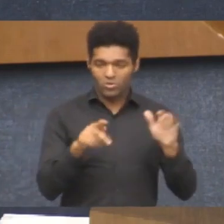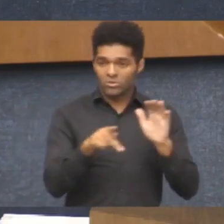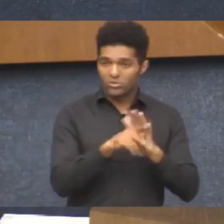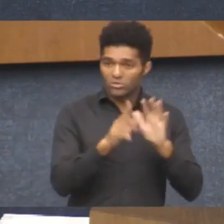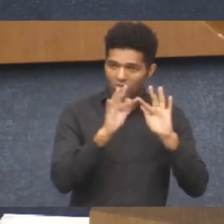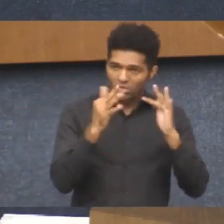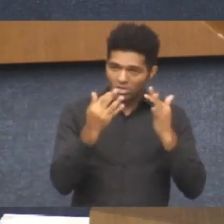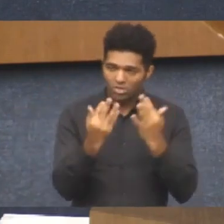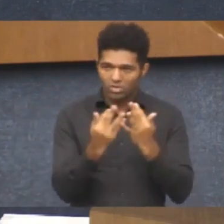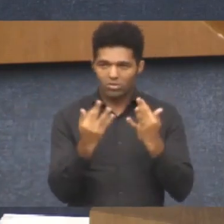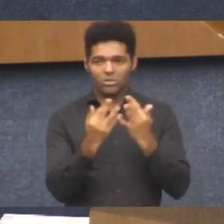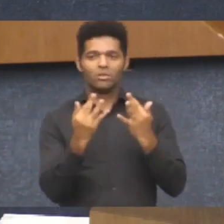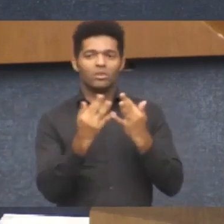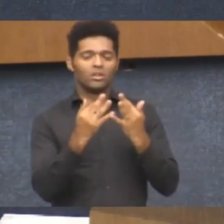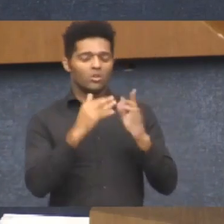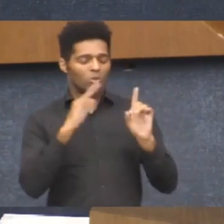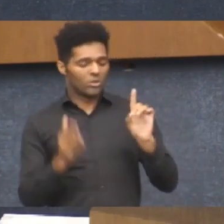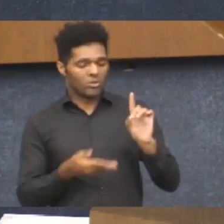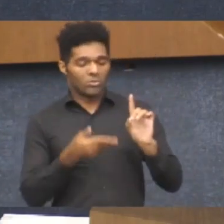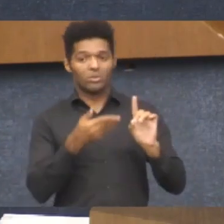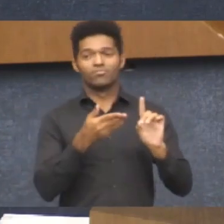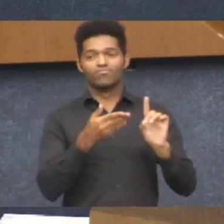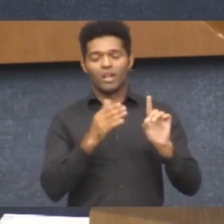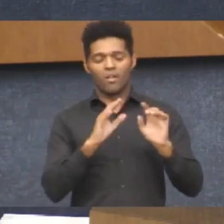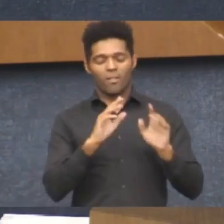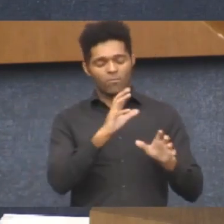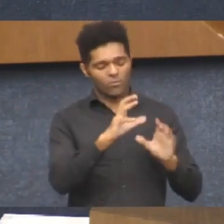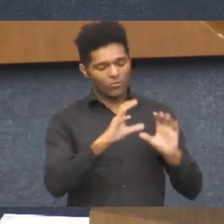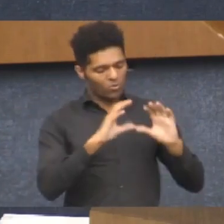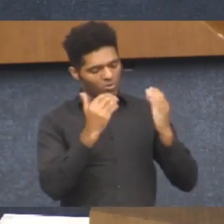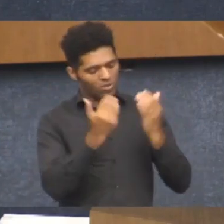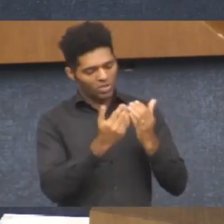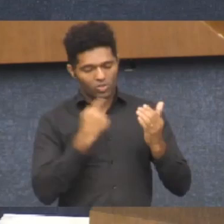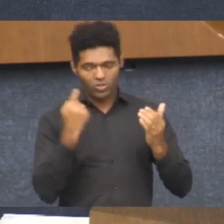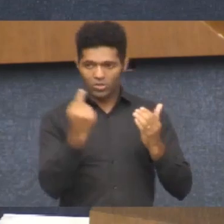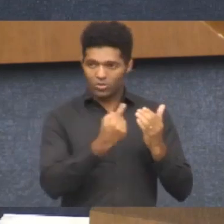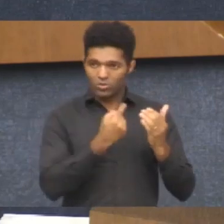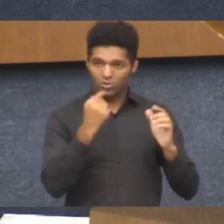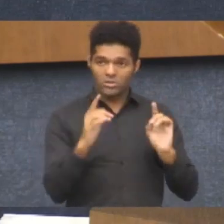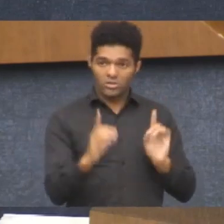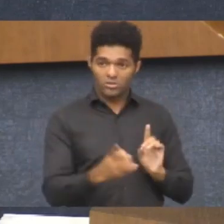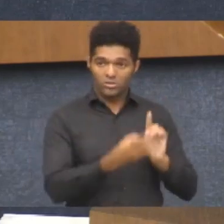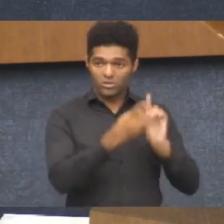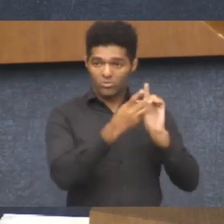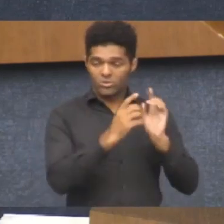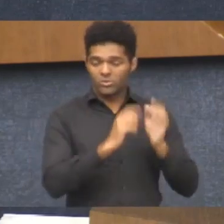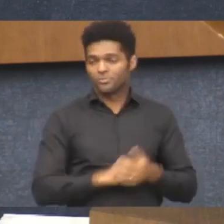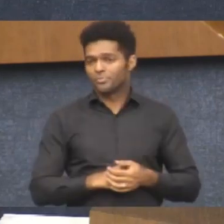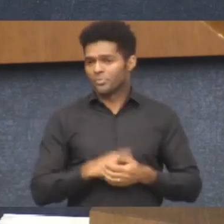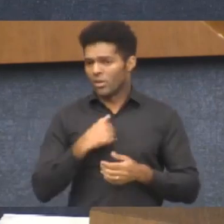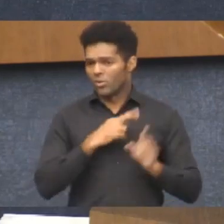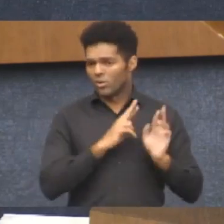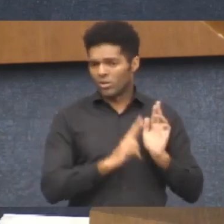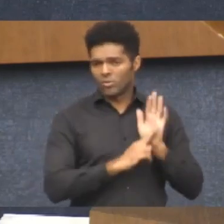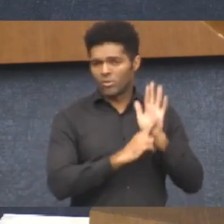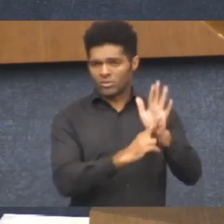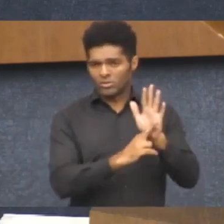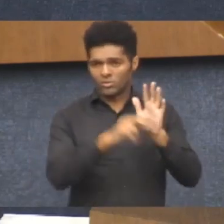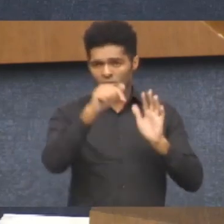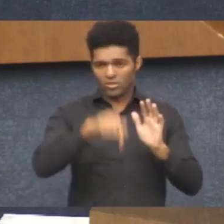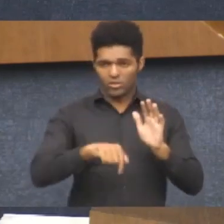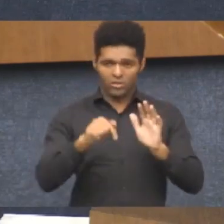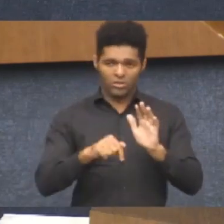gente atende. Isso não tem preço. Eu represento aqui uma sociedade, a Sociedade Brasileira de Medicina de